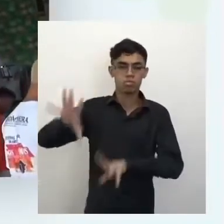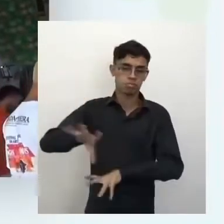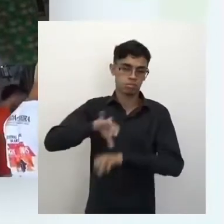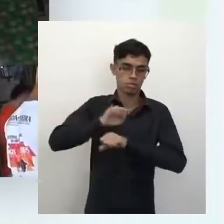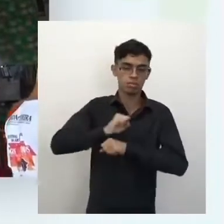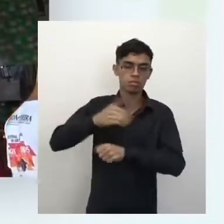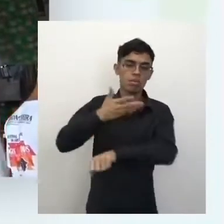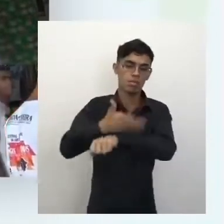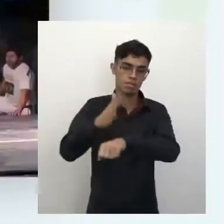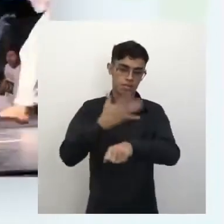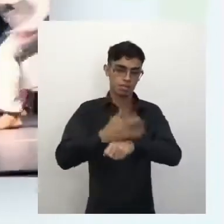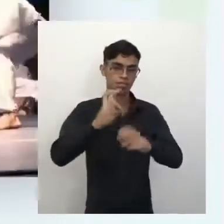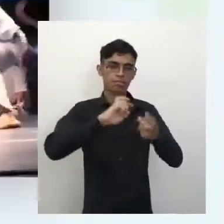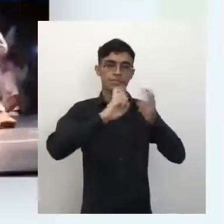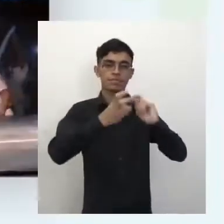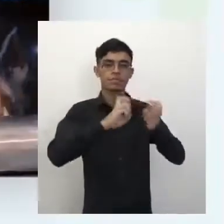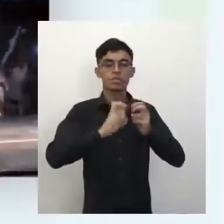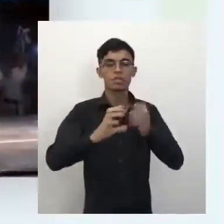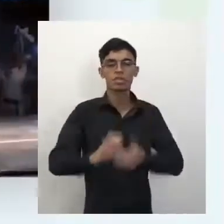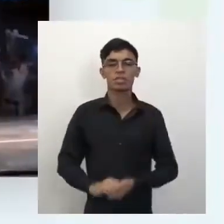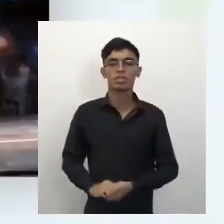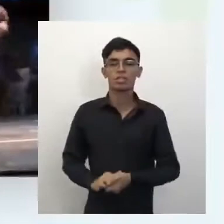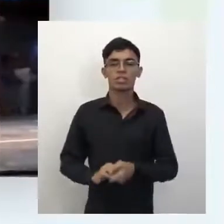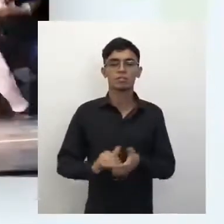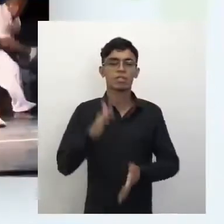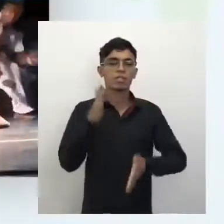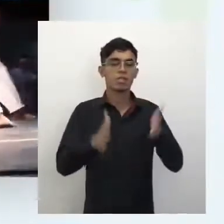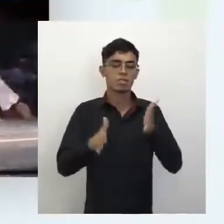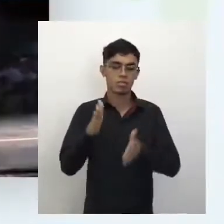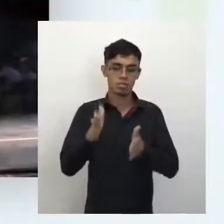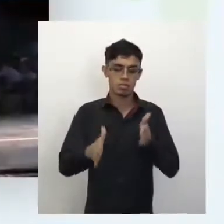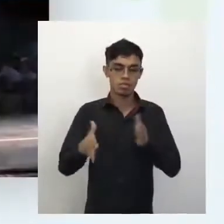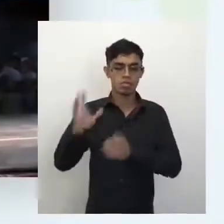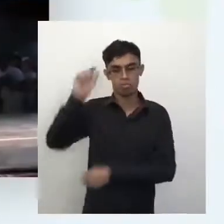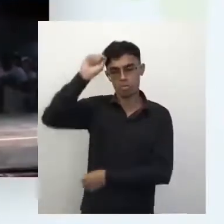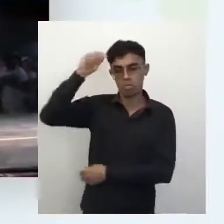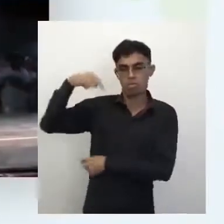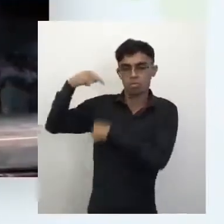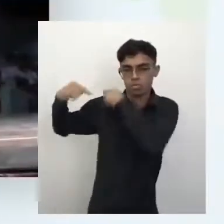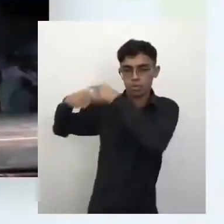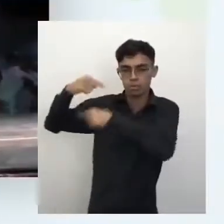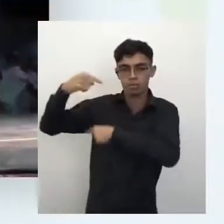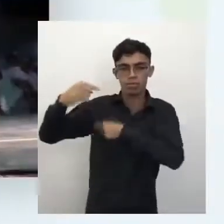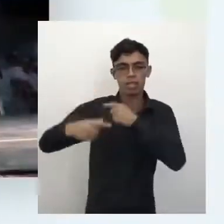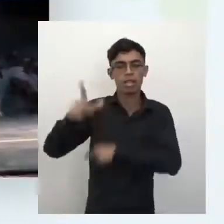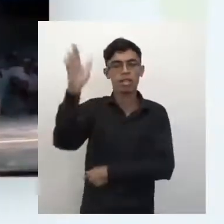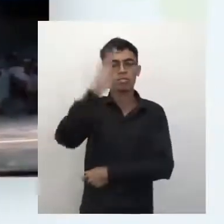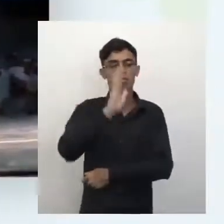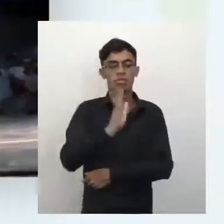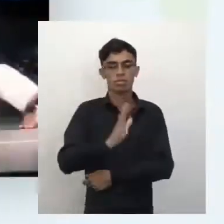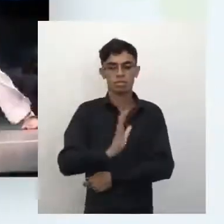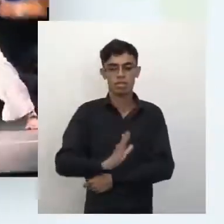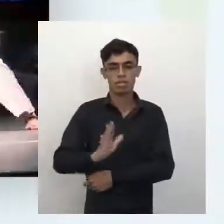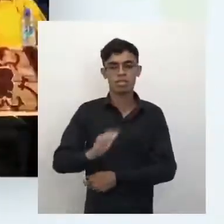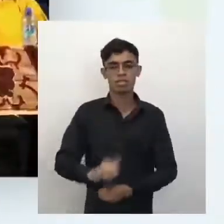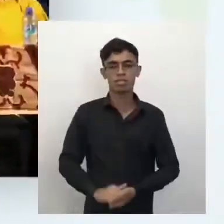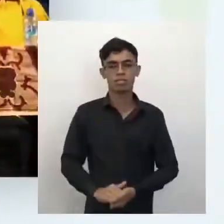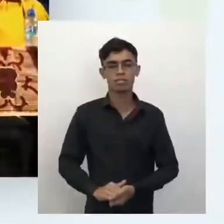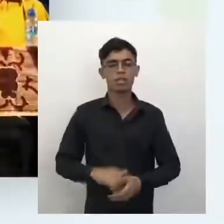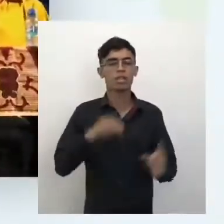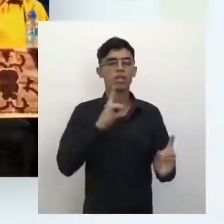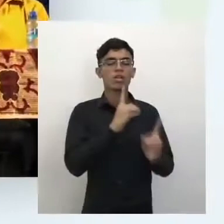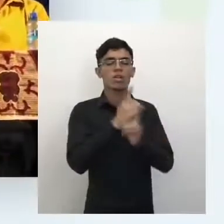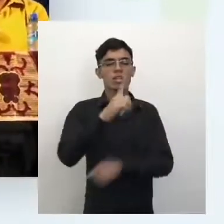a prática da capoeira. No contexto da década internacional de afrodescendentes, a ONU Brasil esteve presente no encontro